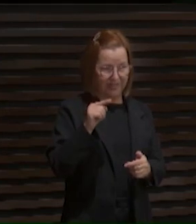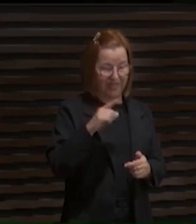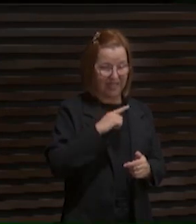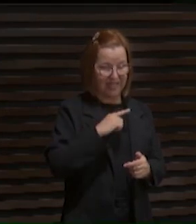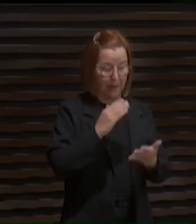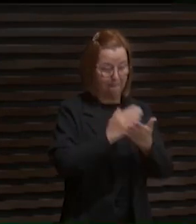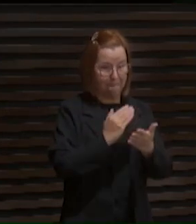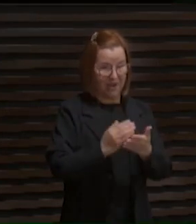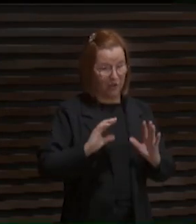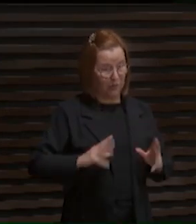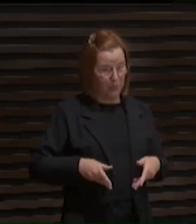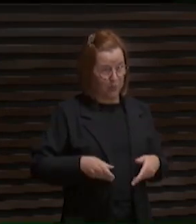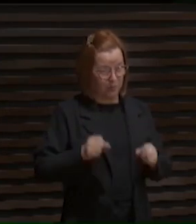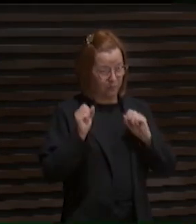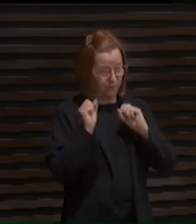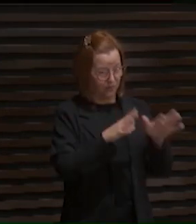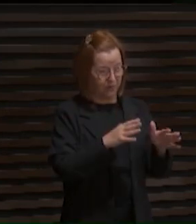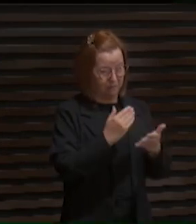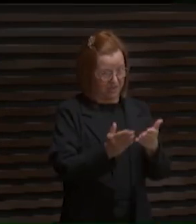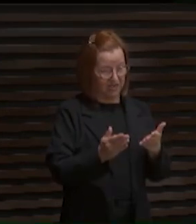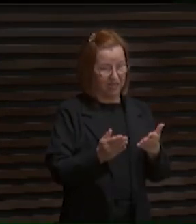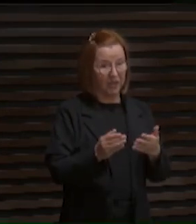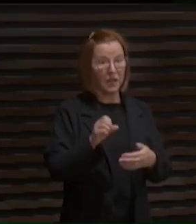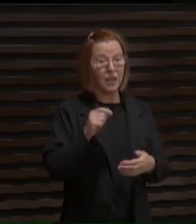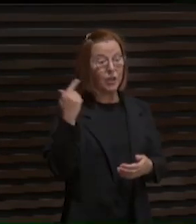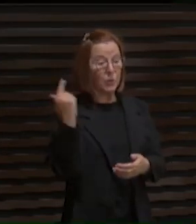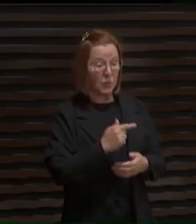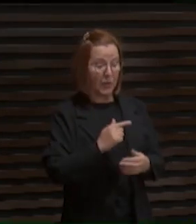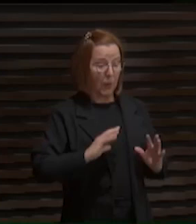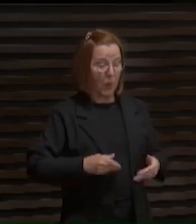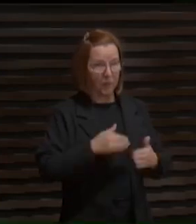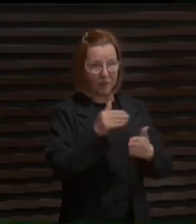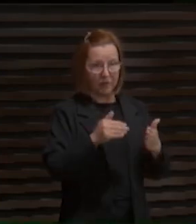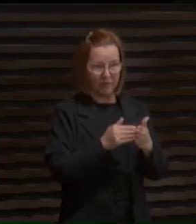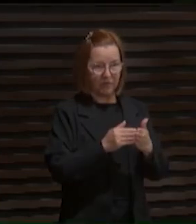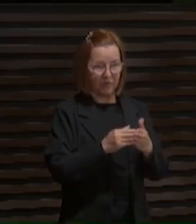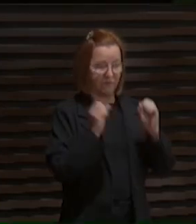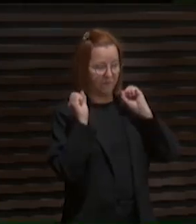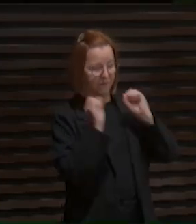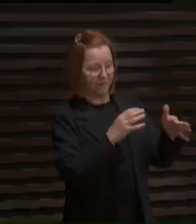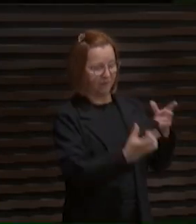corpo do que o corpo inteiro ir para o inferno. Quem falou isso foi